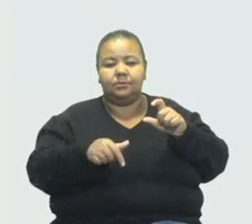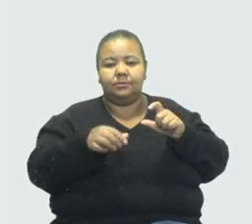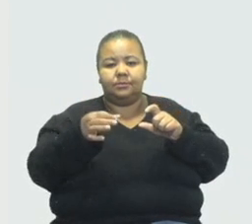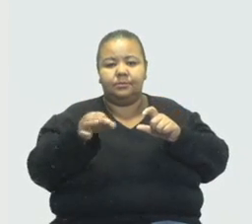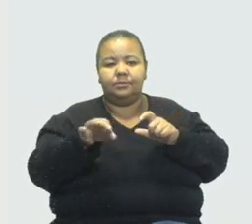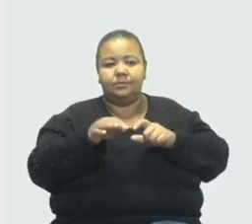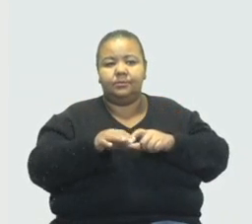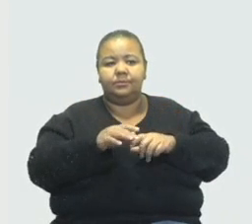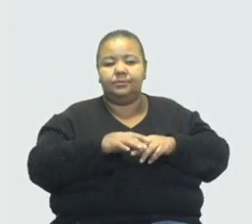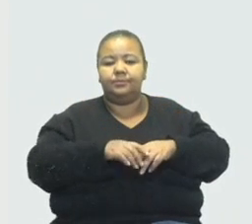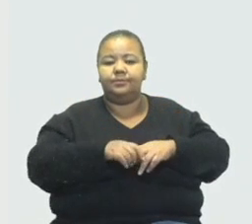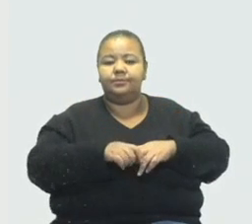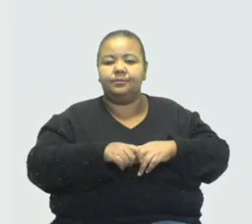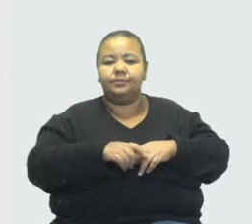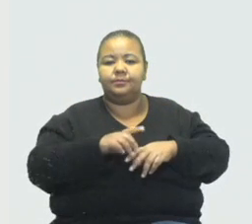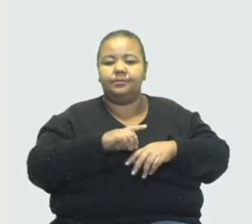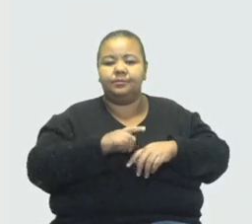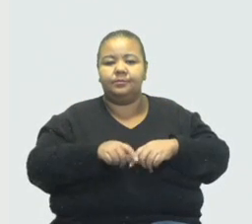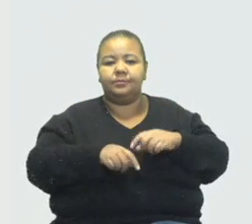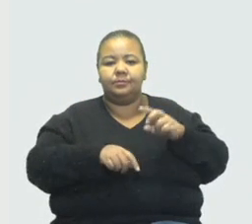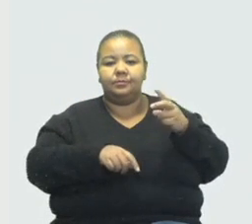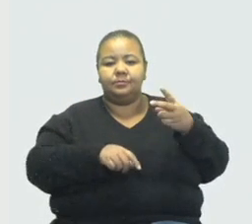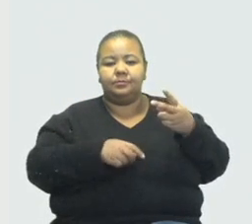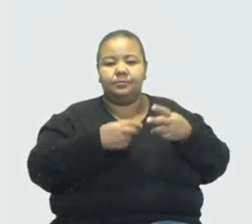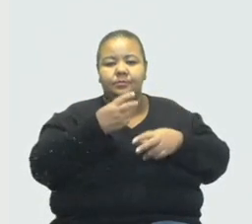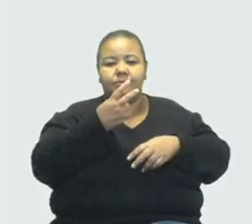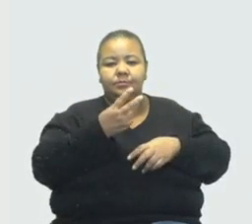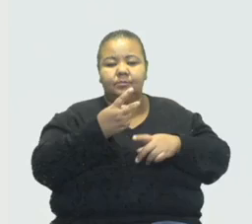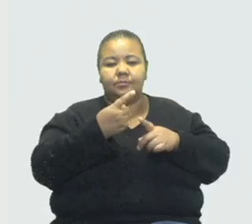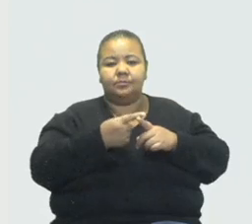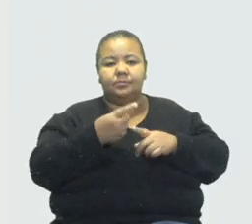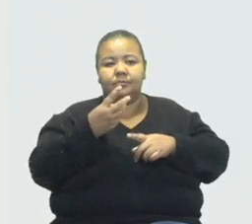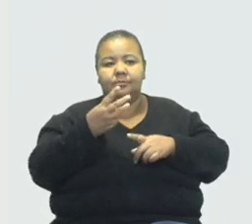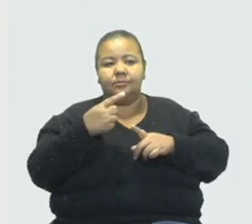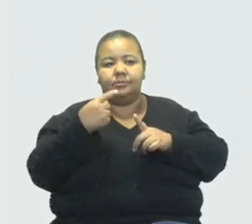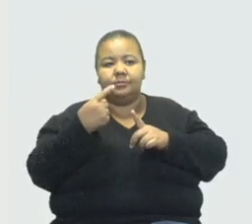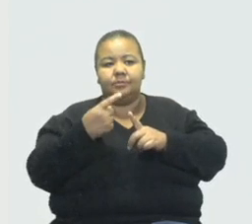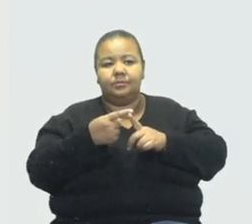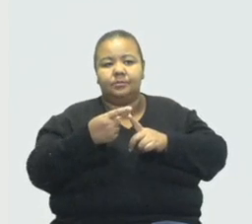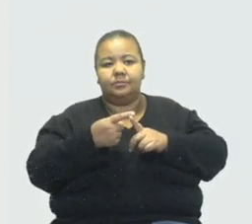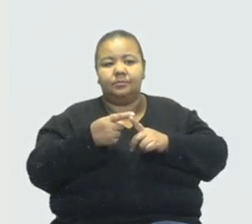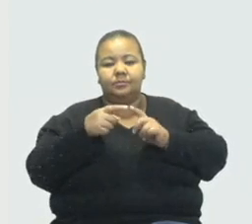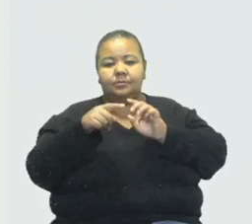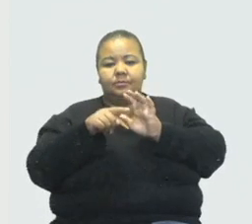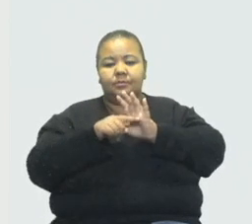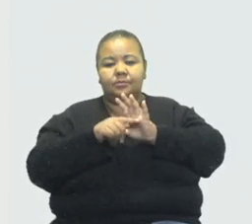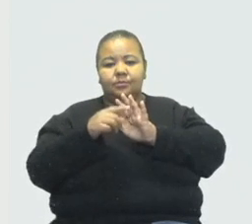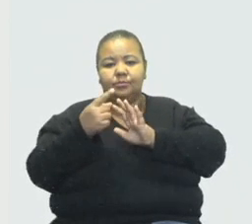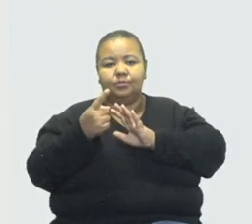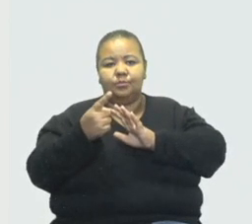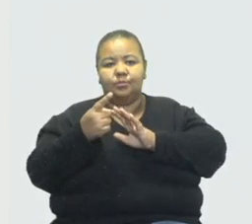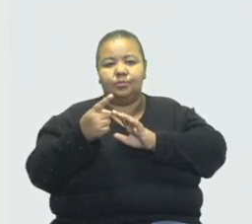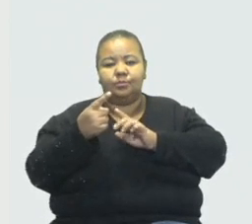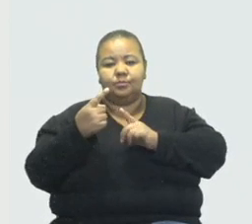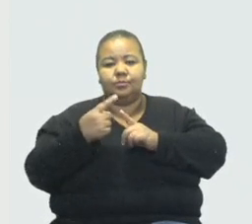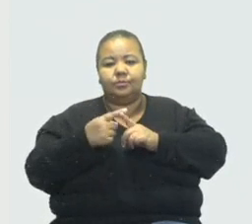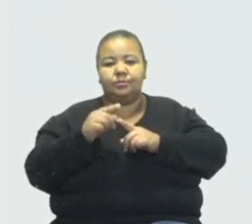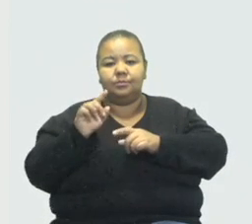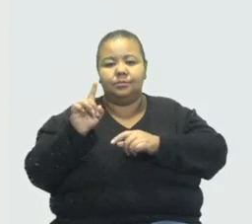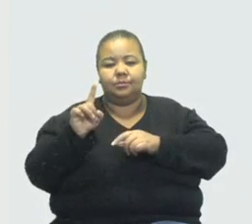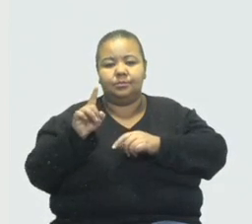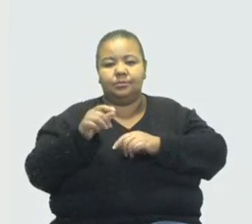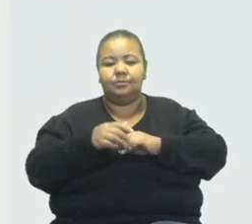certo? Então, aqui nós teremos 2 vezes 3 mais menos 1 vezes